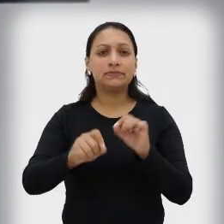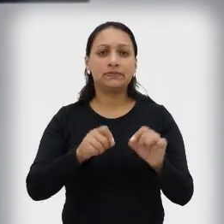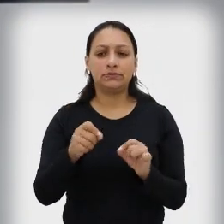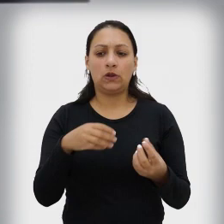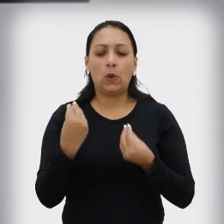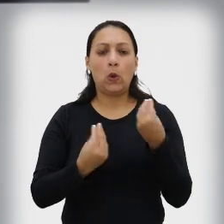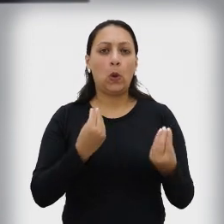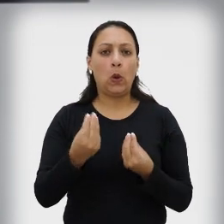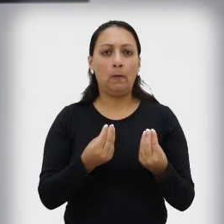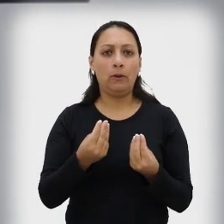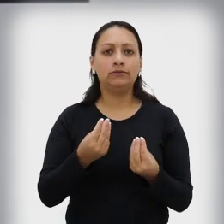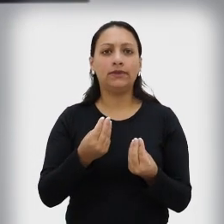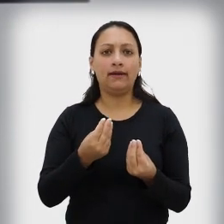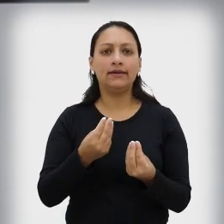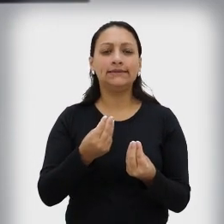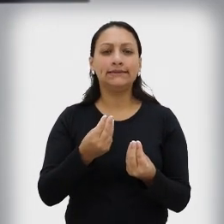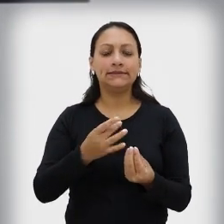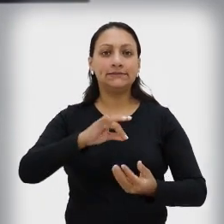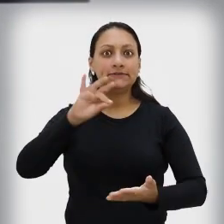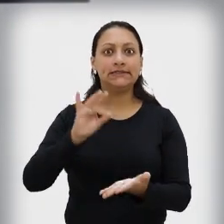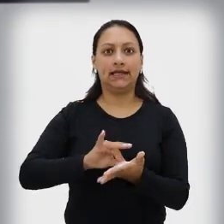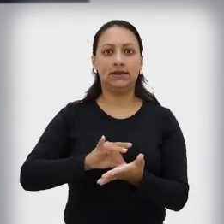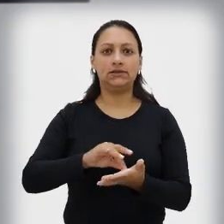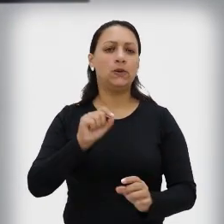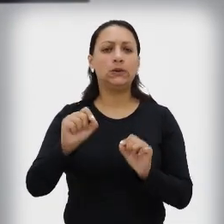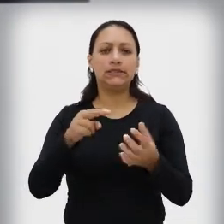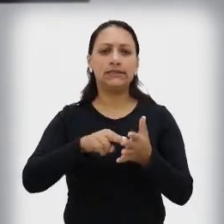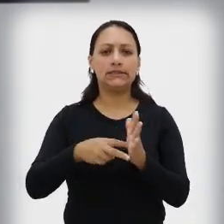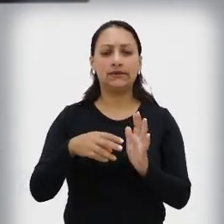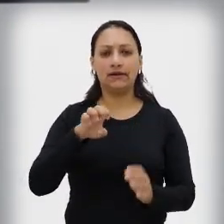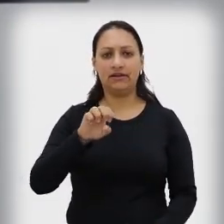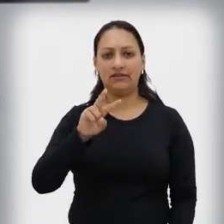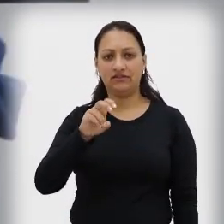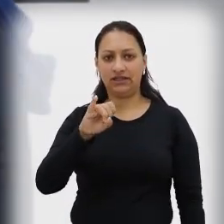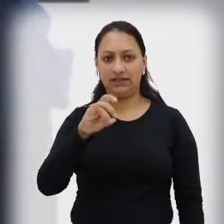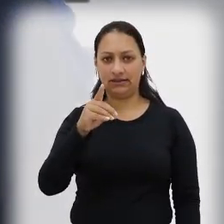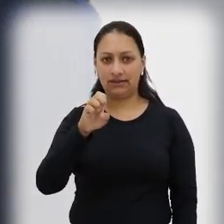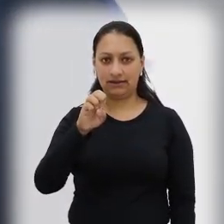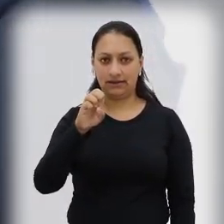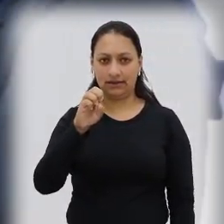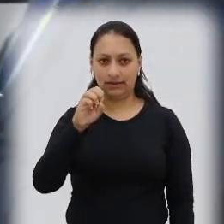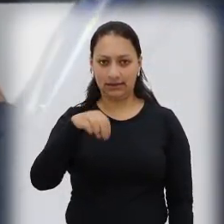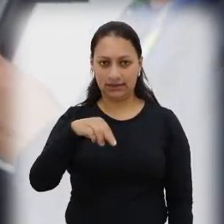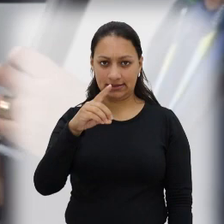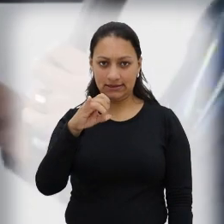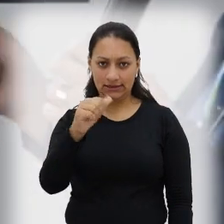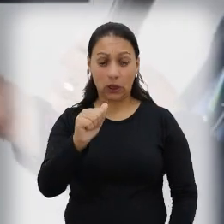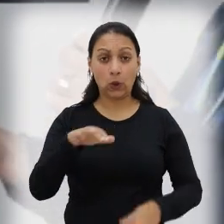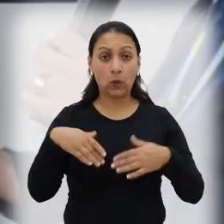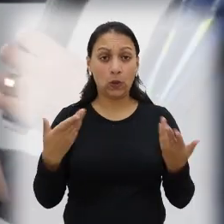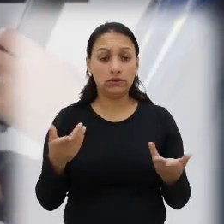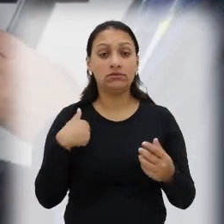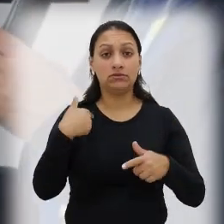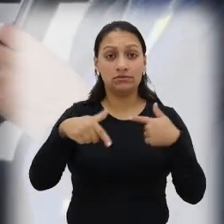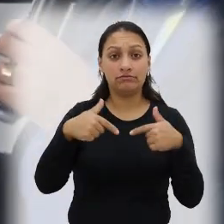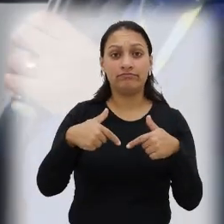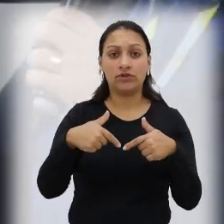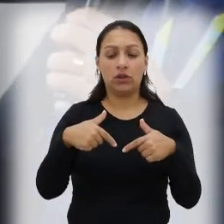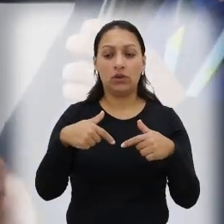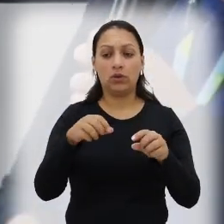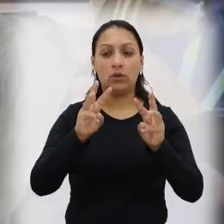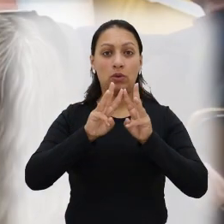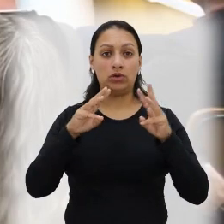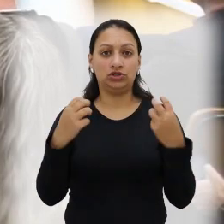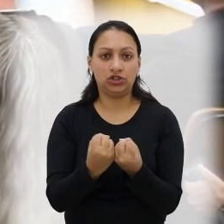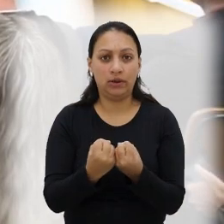das evidências, né? O que é uma evidência, né? Quando a gente trabalha os temas nos workshops, a gente induz que para